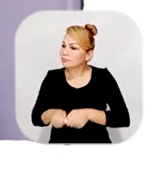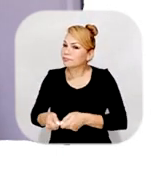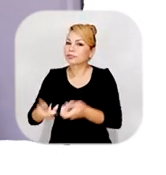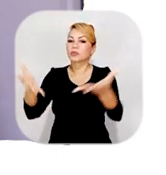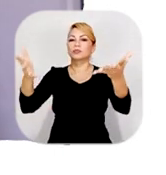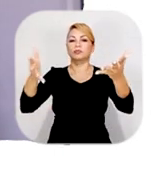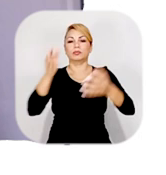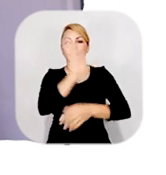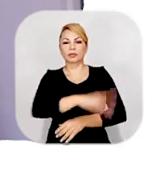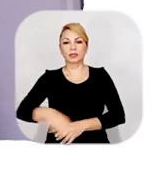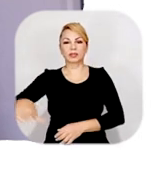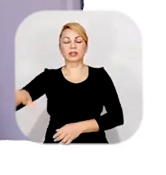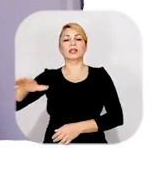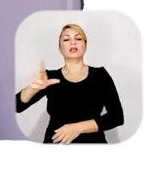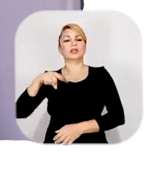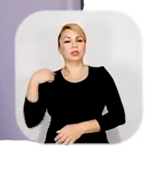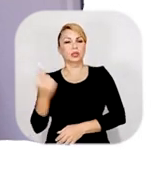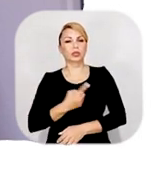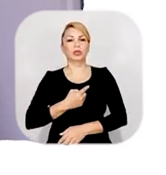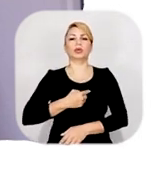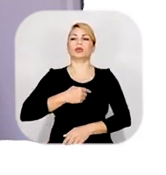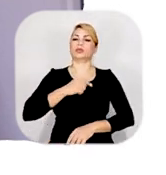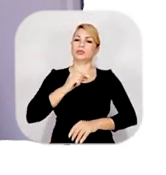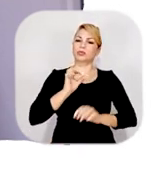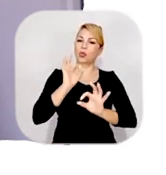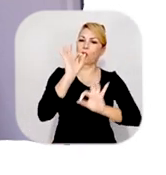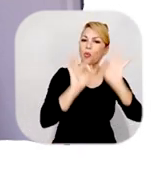produz filmes de animação nesses territórios.